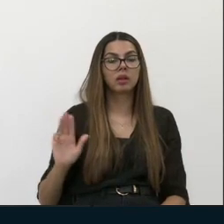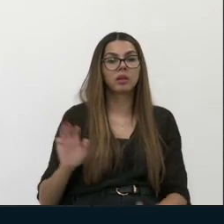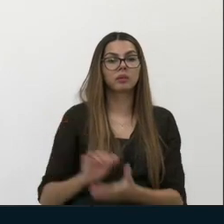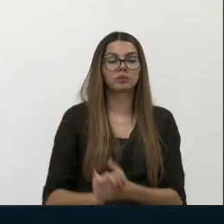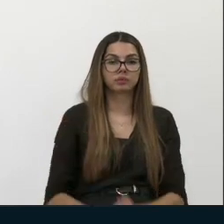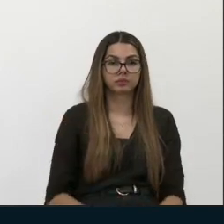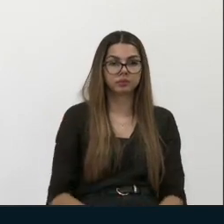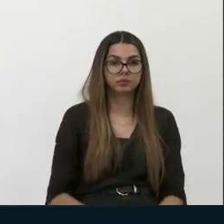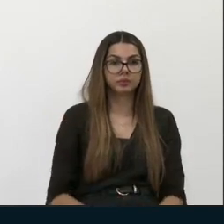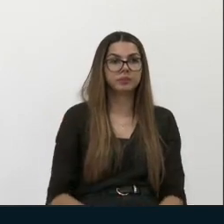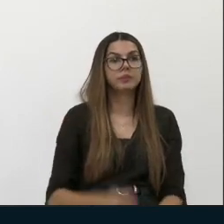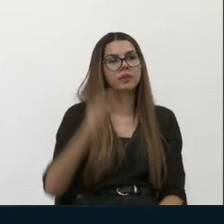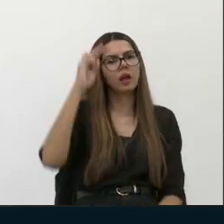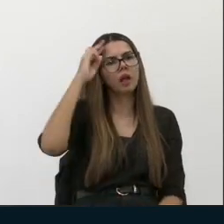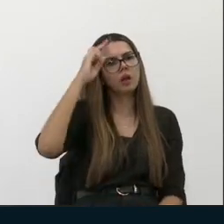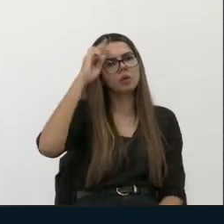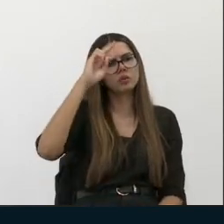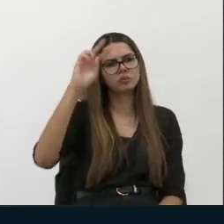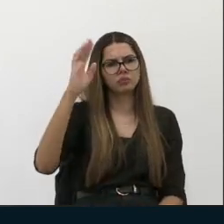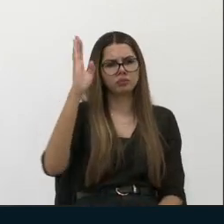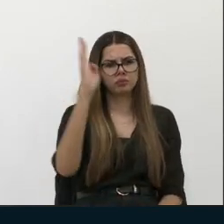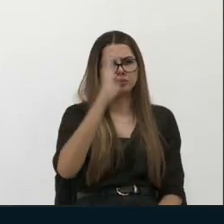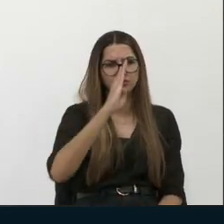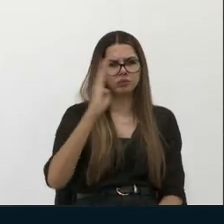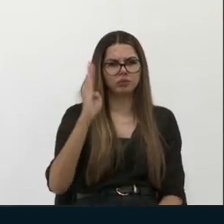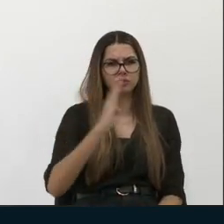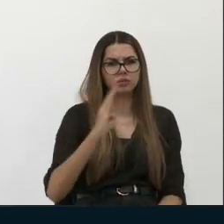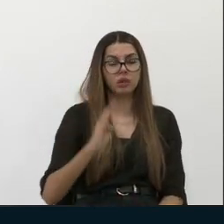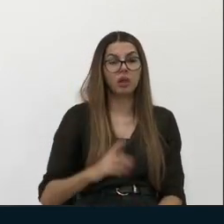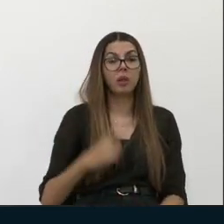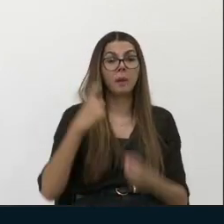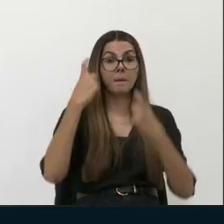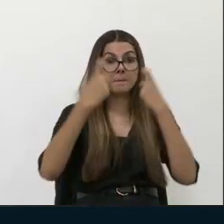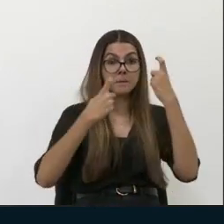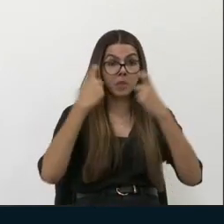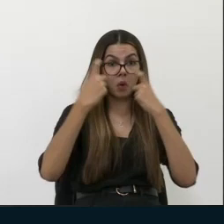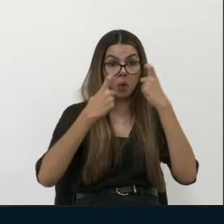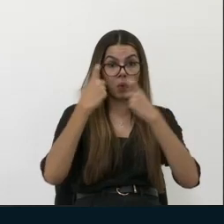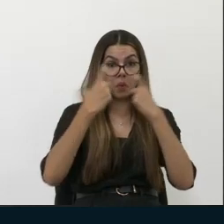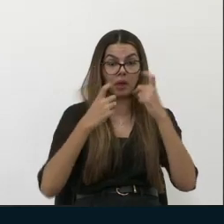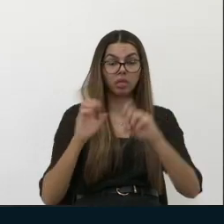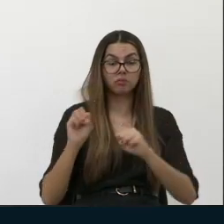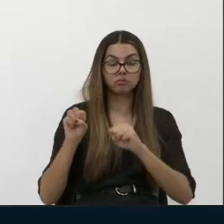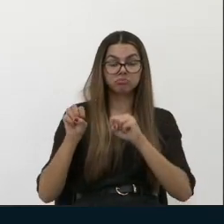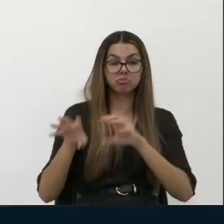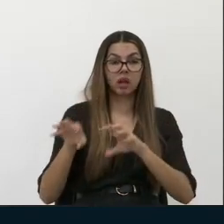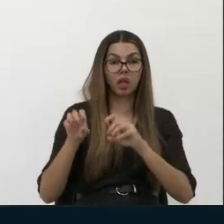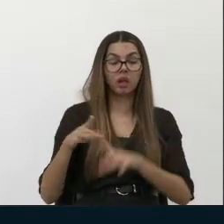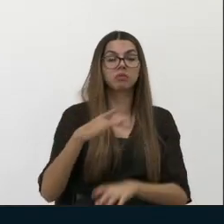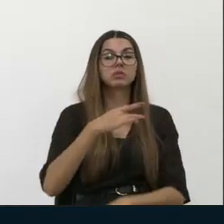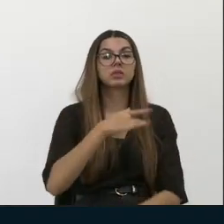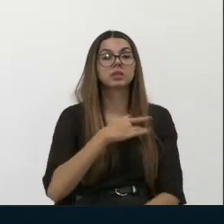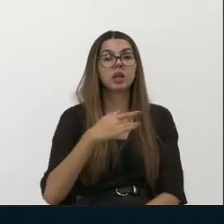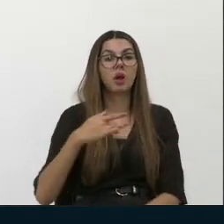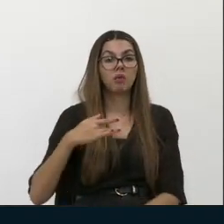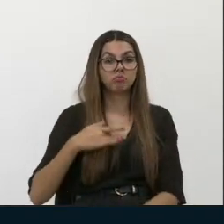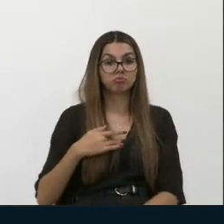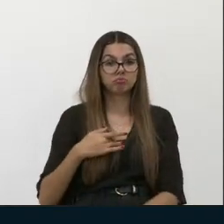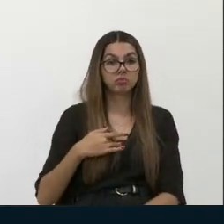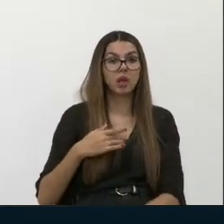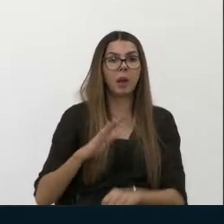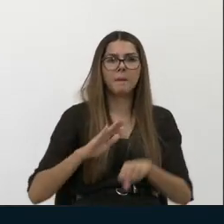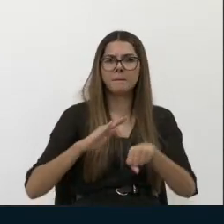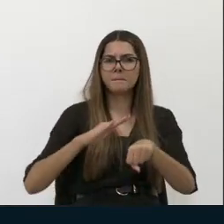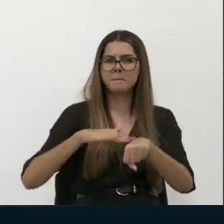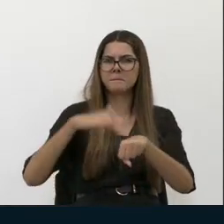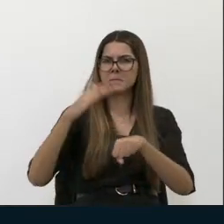também da história do Brasil que mais se preocupou com a educação, que mais se preocupou com a saúde, que mais se preocupou com